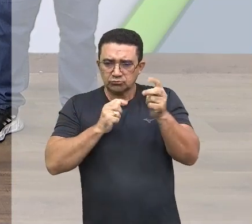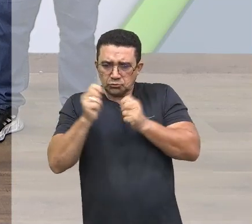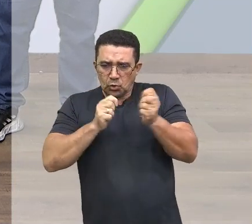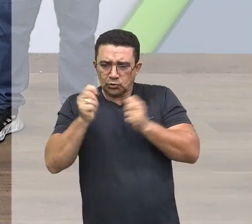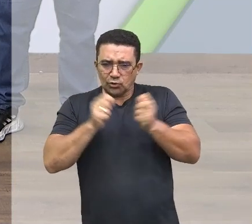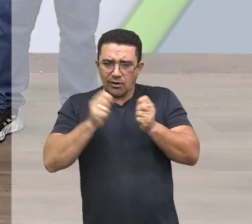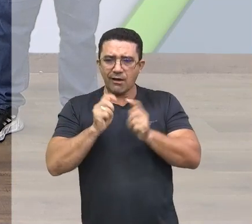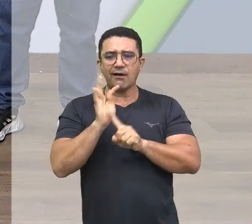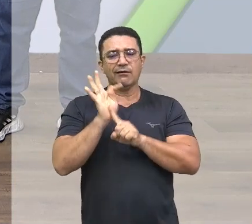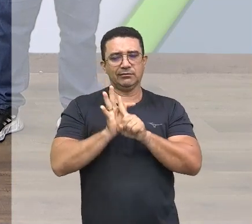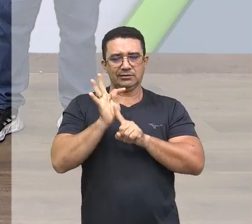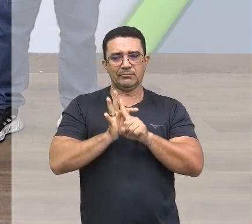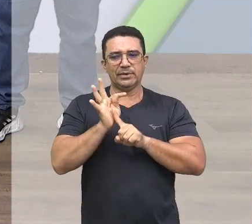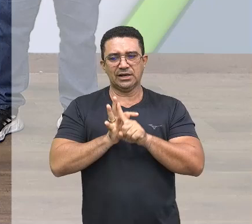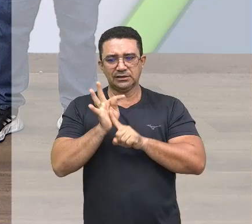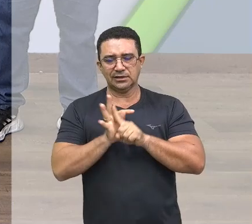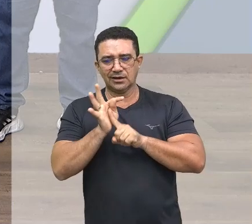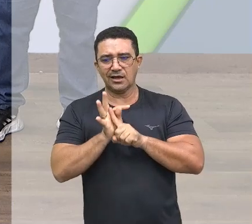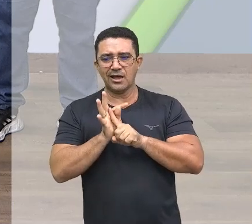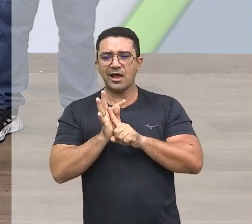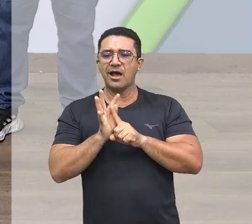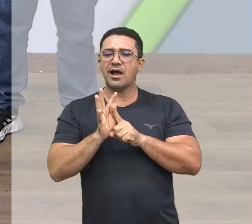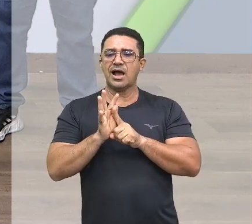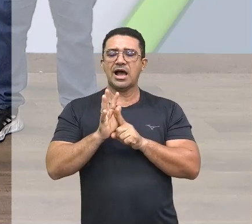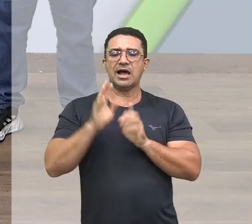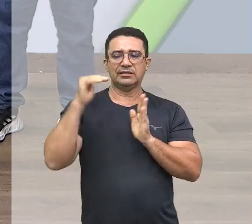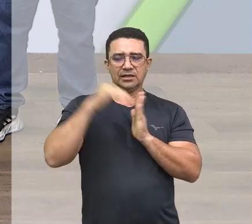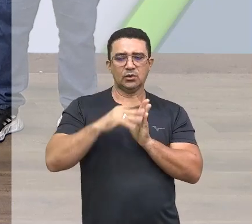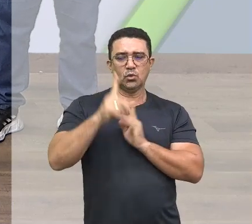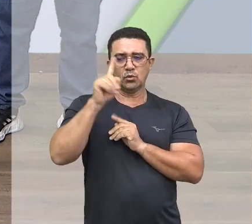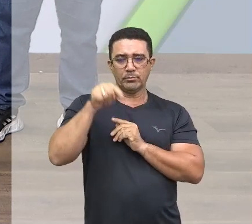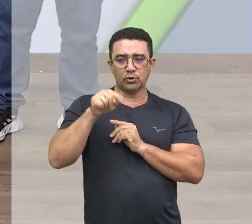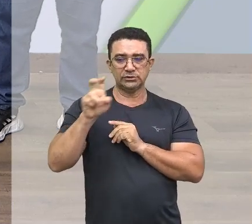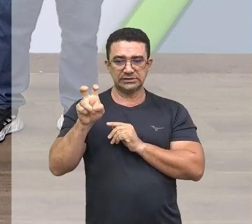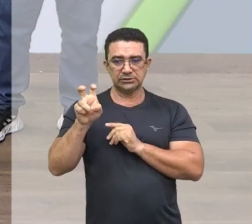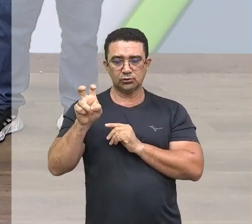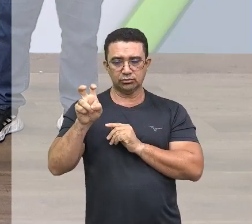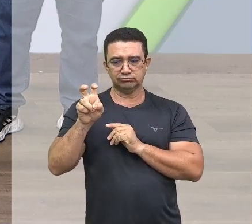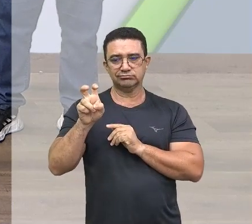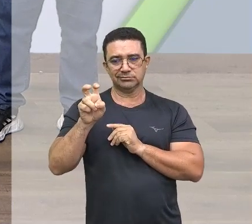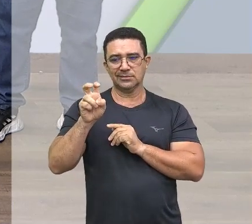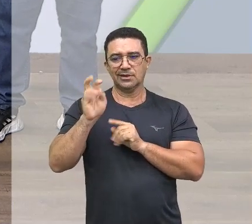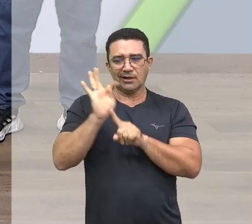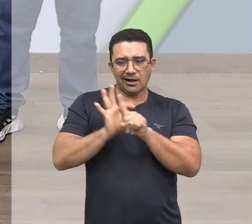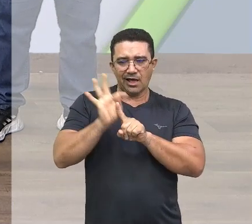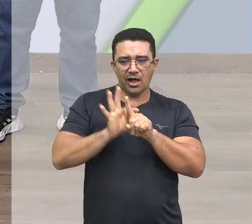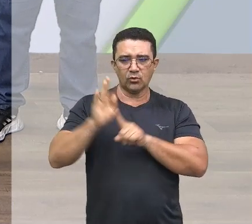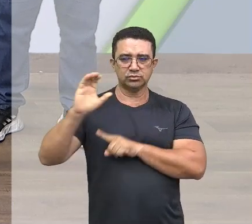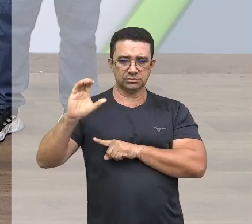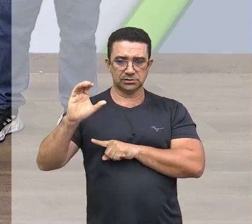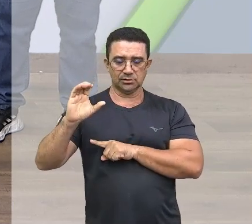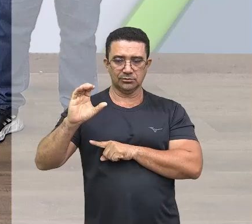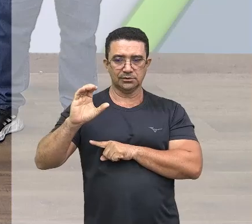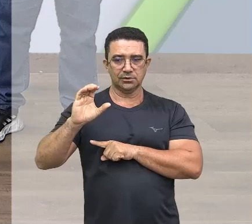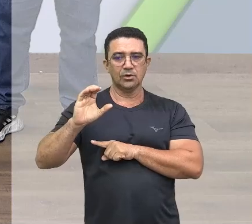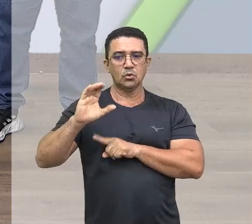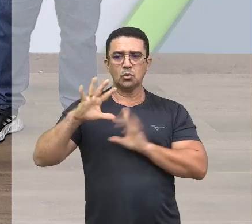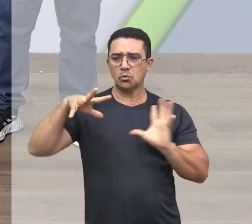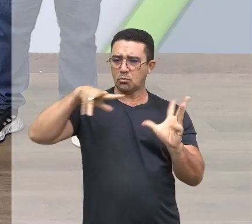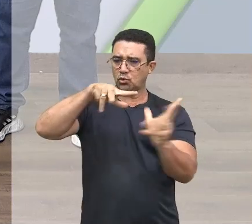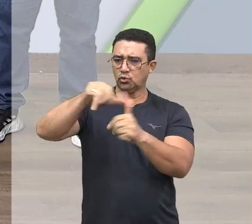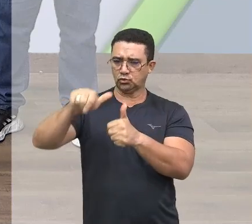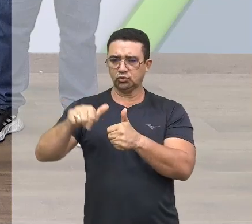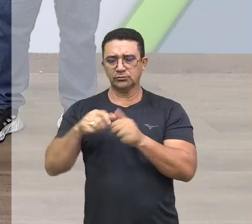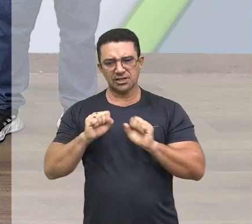um aumento de pelo menos 1,5 graus Celsius, tá certo? Esse é o esforço mundial, beleza?